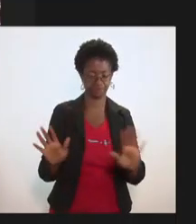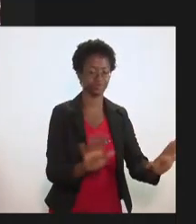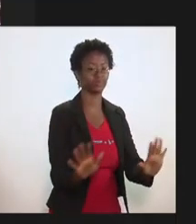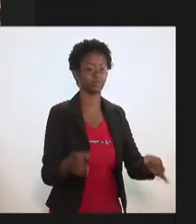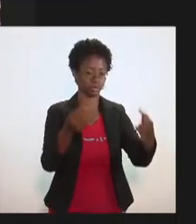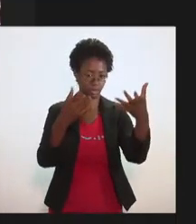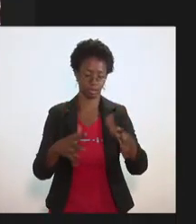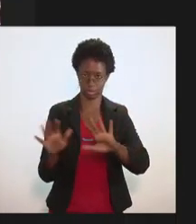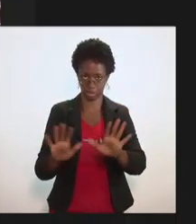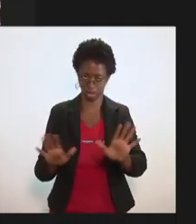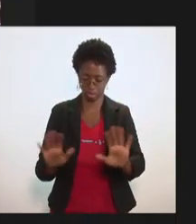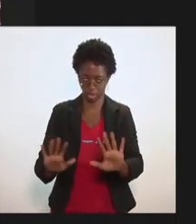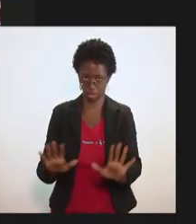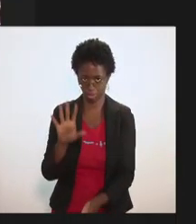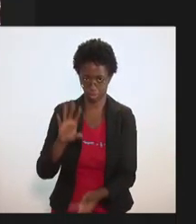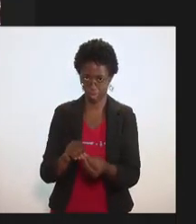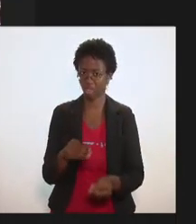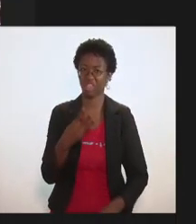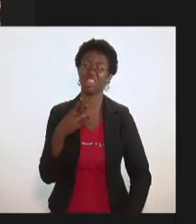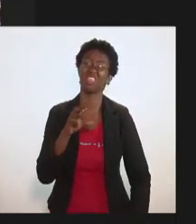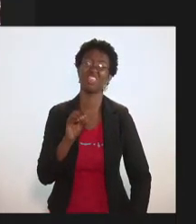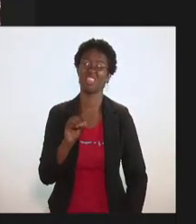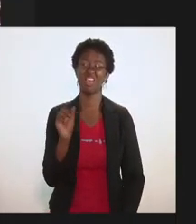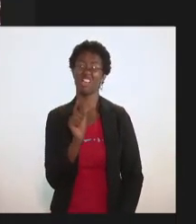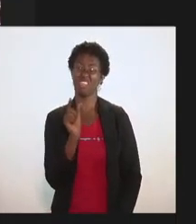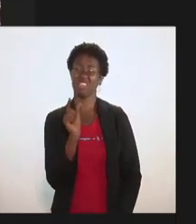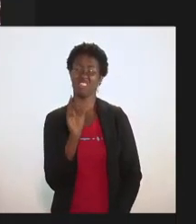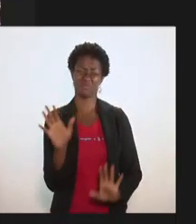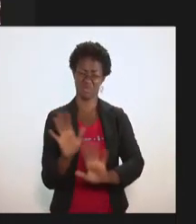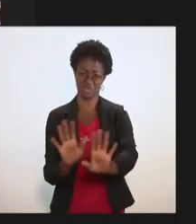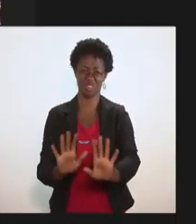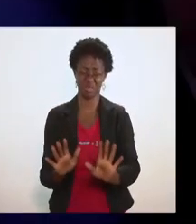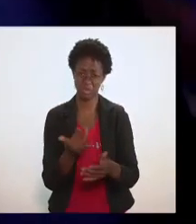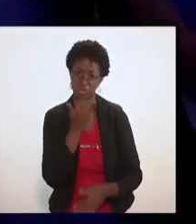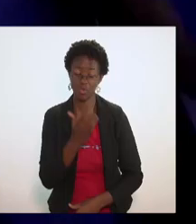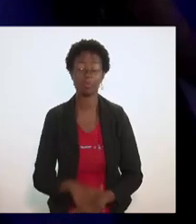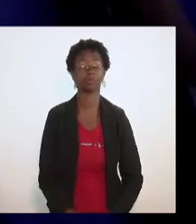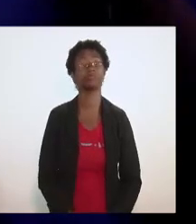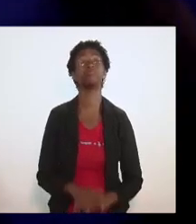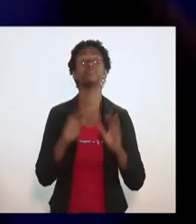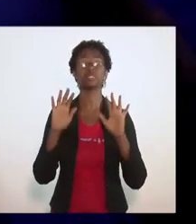complicado. Eu vou manter meu voto favorável à emenda 1. Senhor presidente,